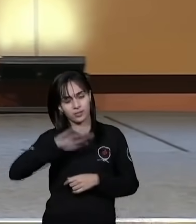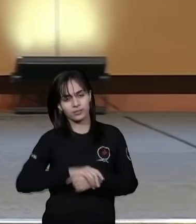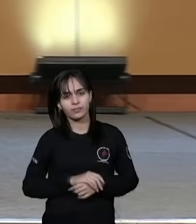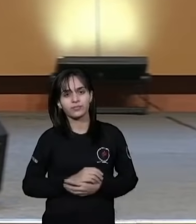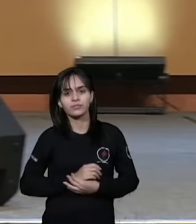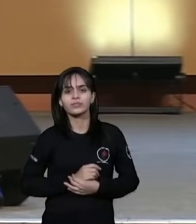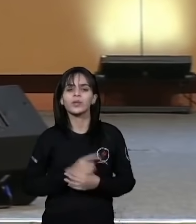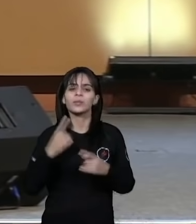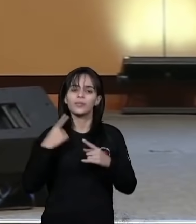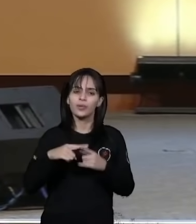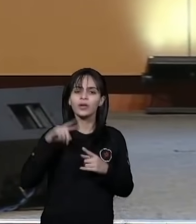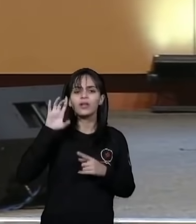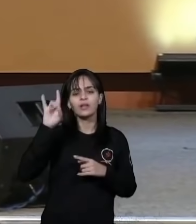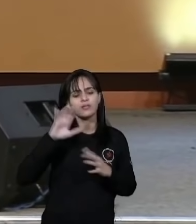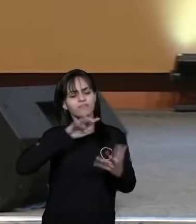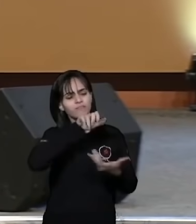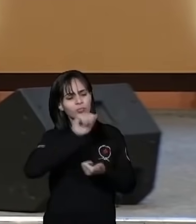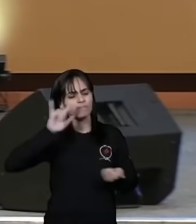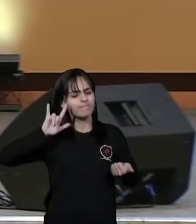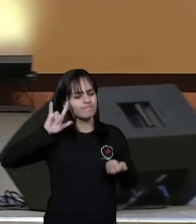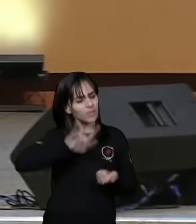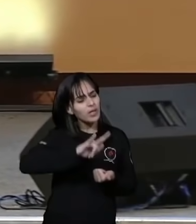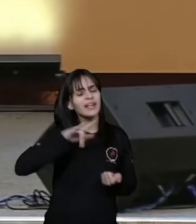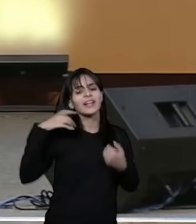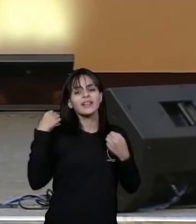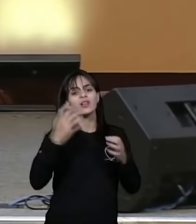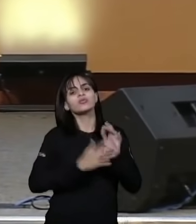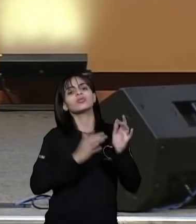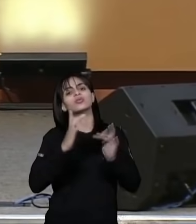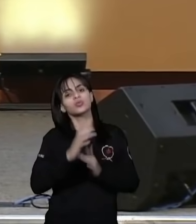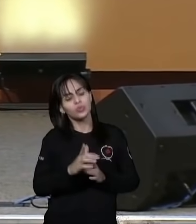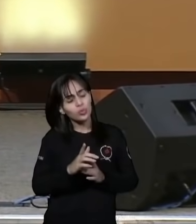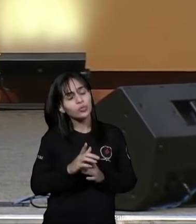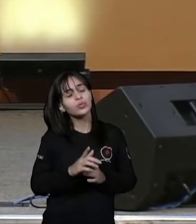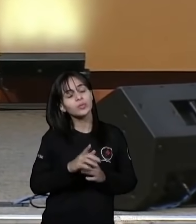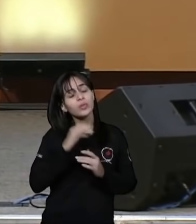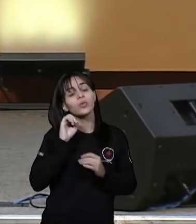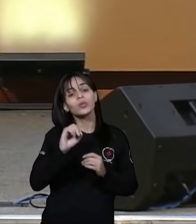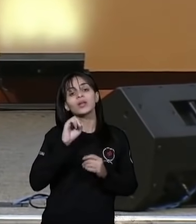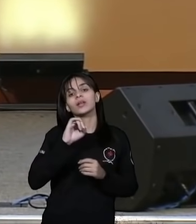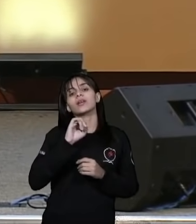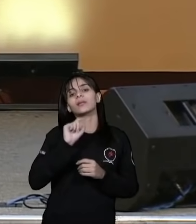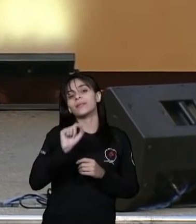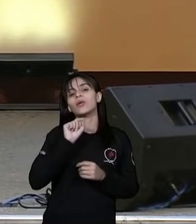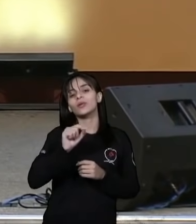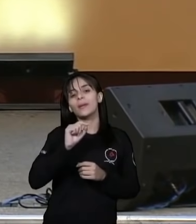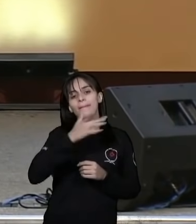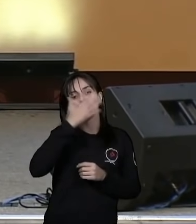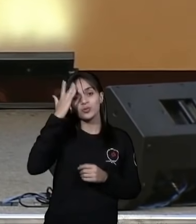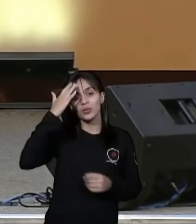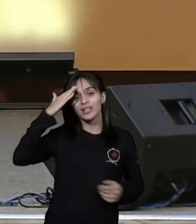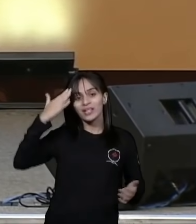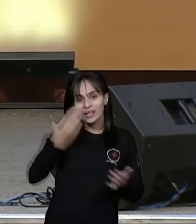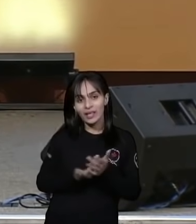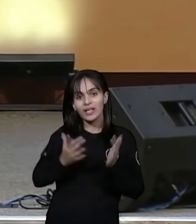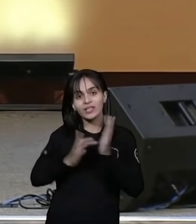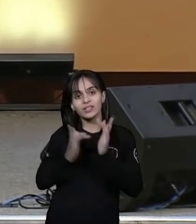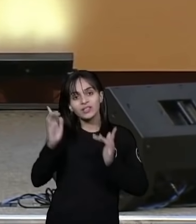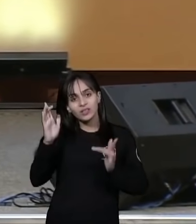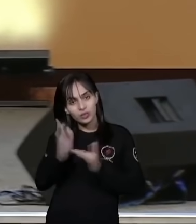Porque Deus amou o mundo de tal maneira que deu seu filho unigênito para todo aquele que nele crê não tem sujeito determinado